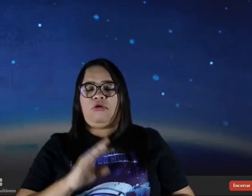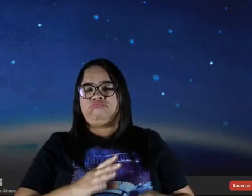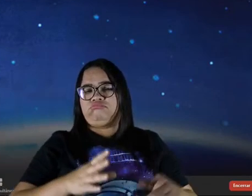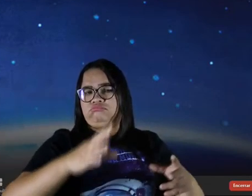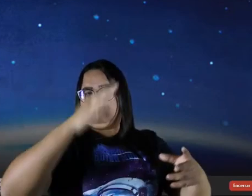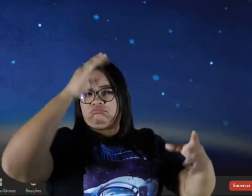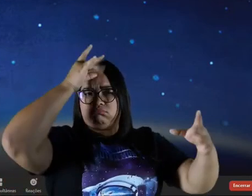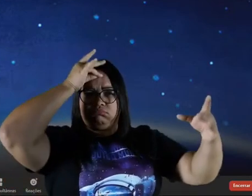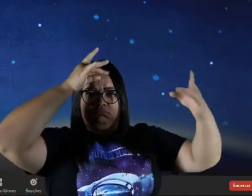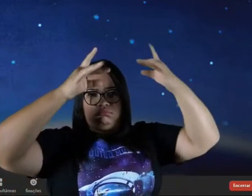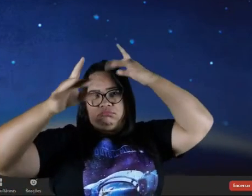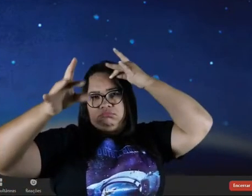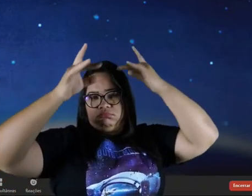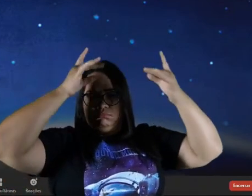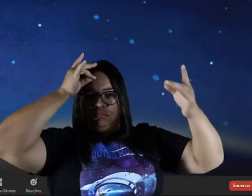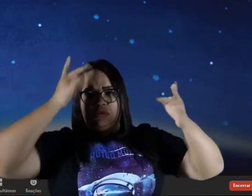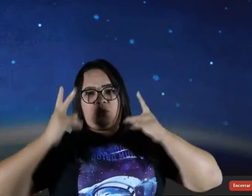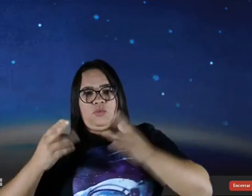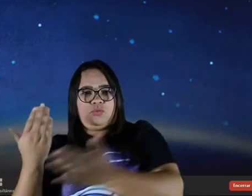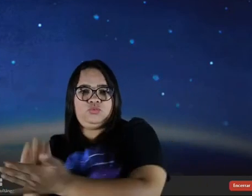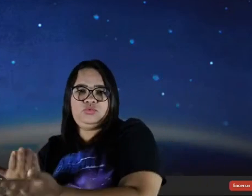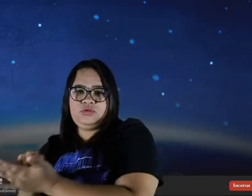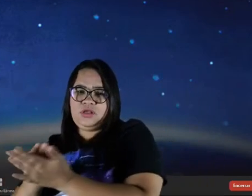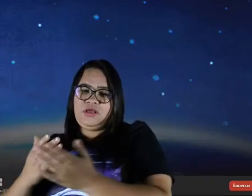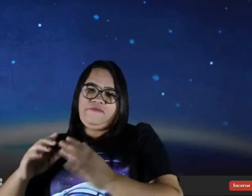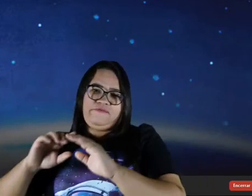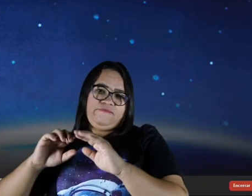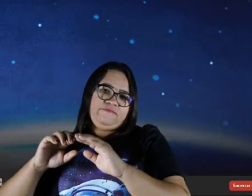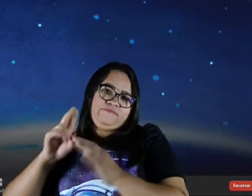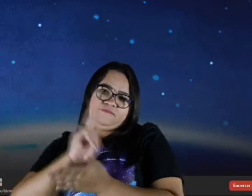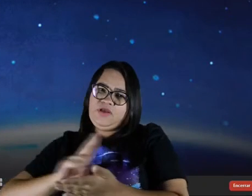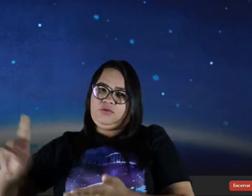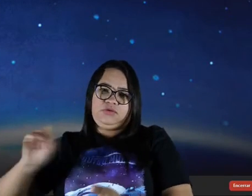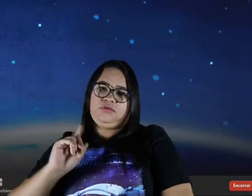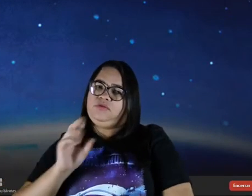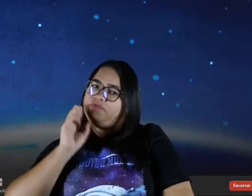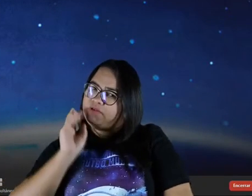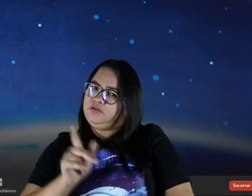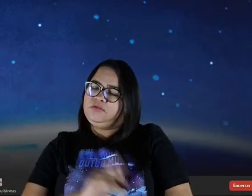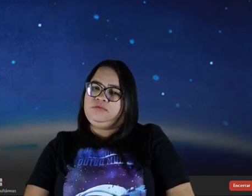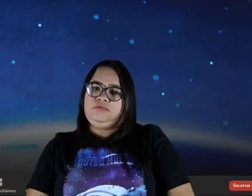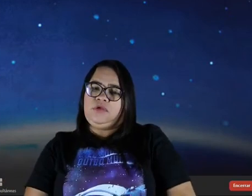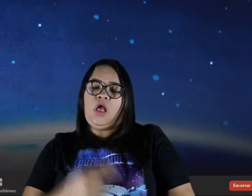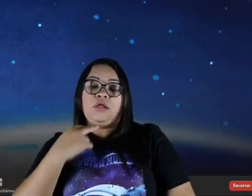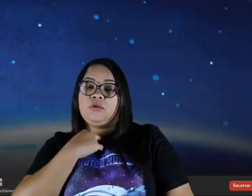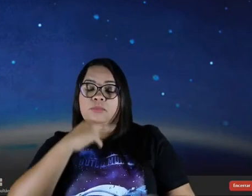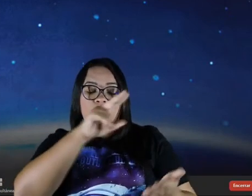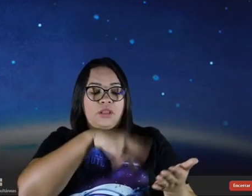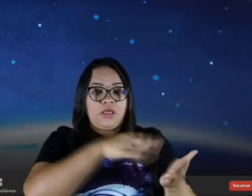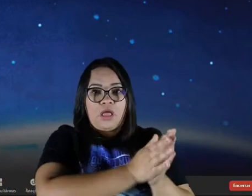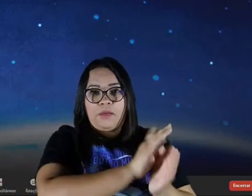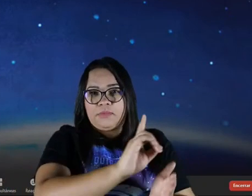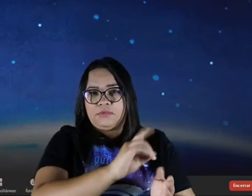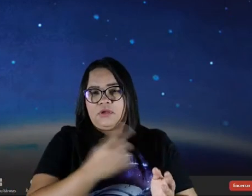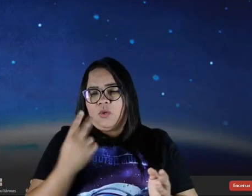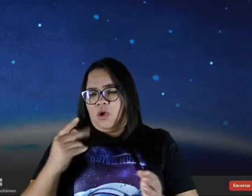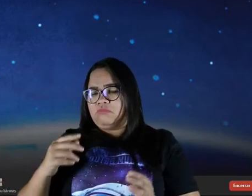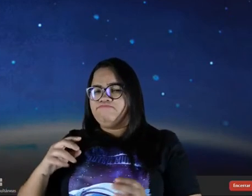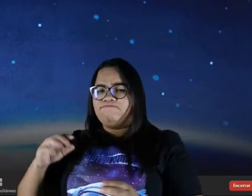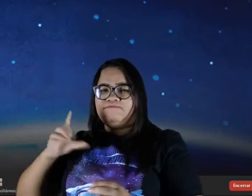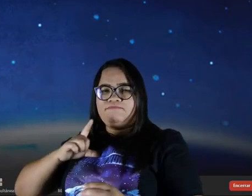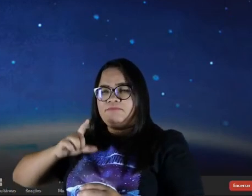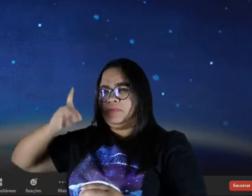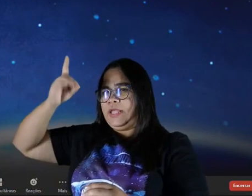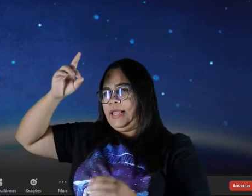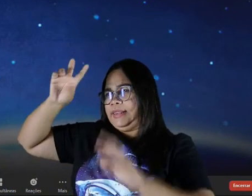acadêmico. Eu não posso ler Bíblia como eu estudo a tetralogia, ou quem sabe a Ética Nicômaco de